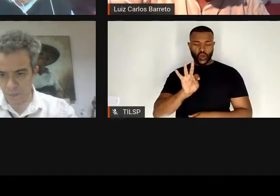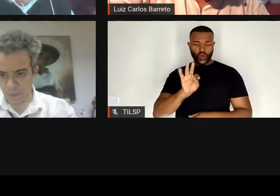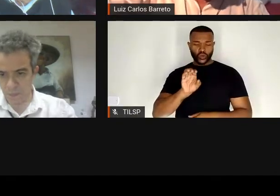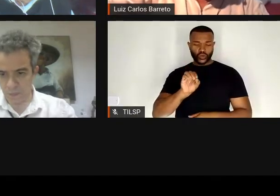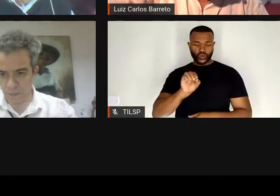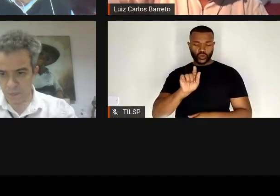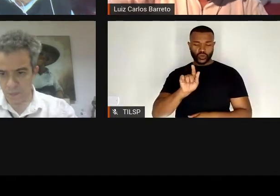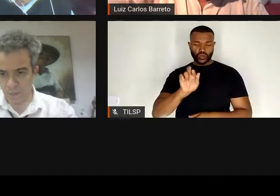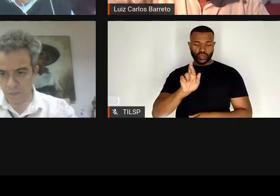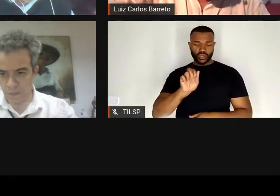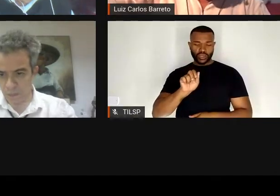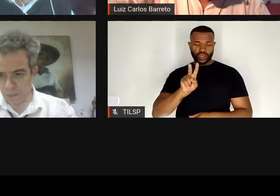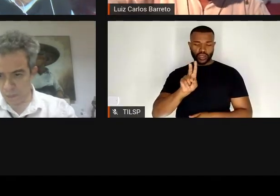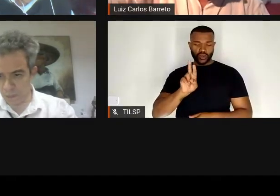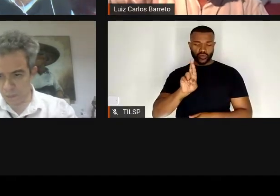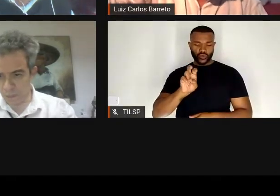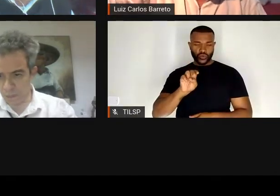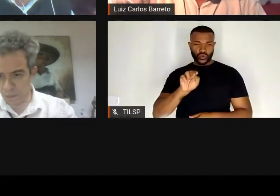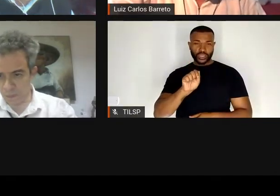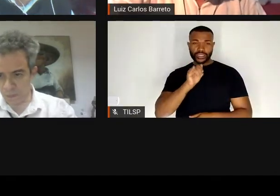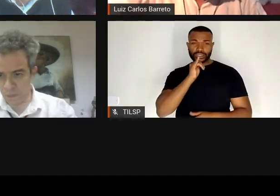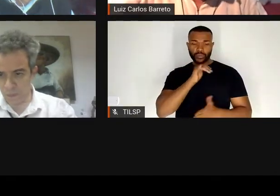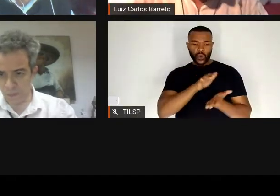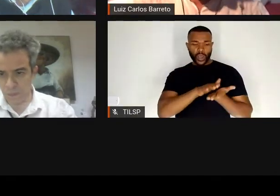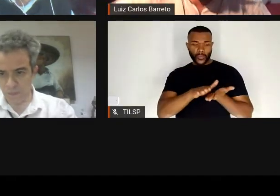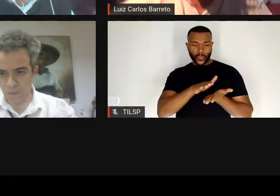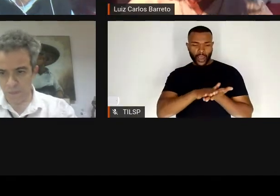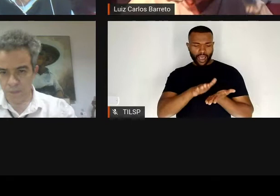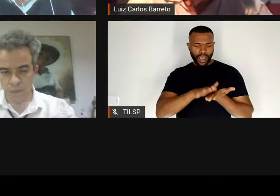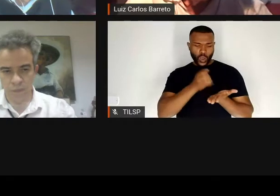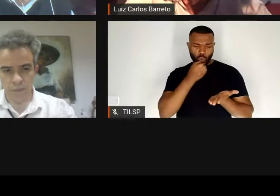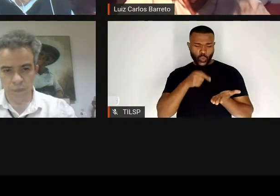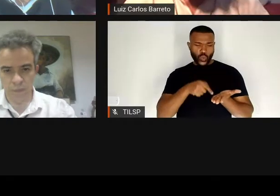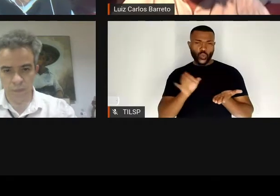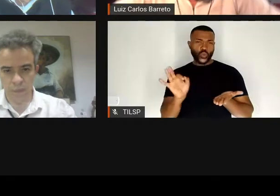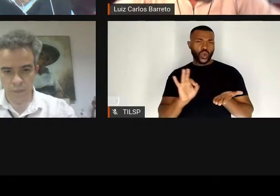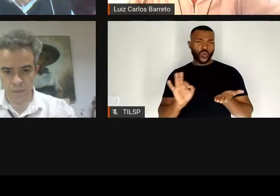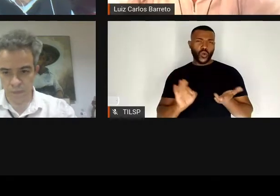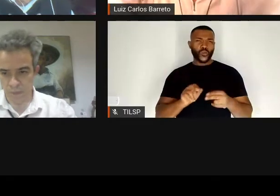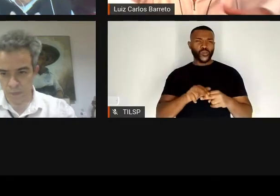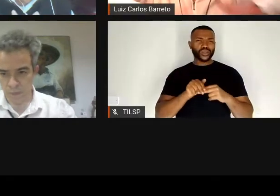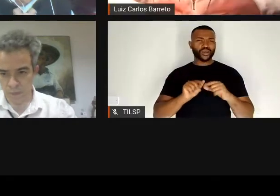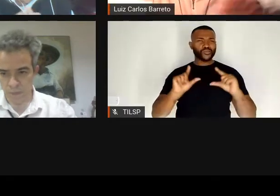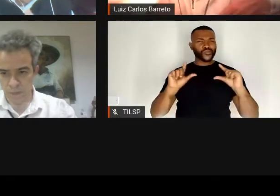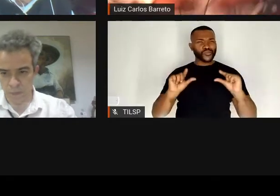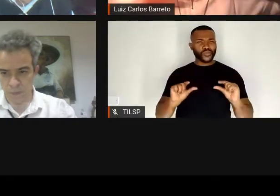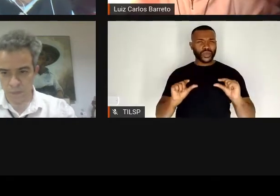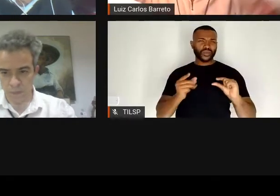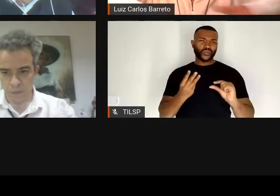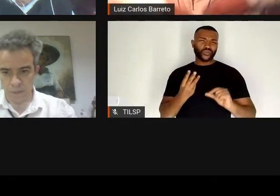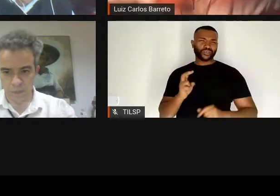boa impressão no 35, era muito pequeno, e era